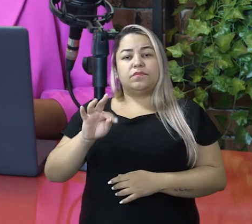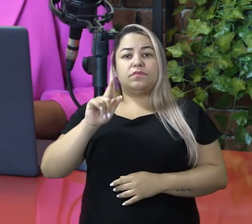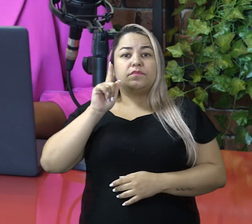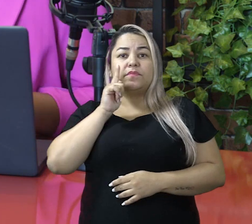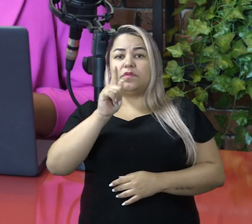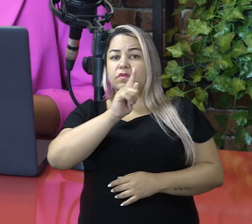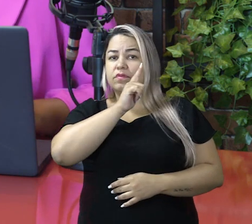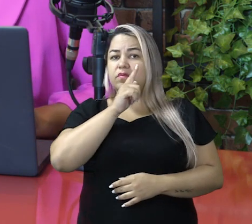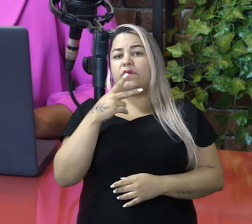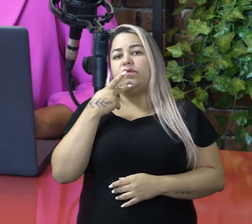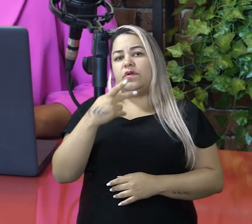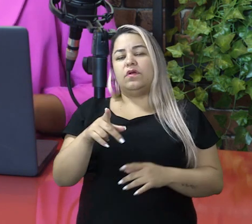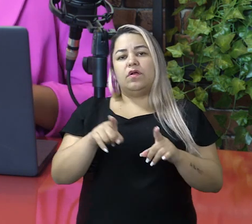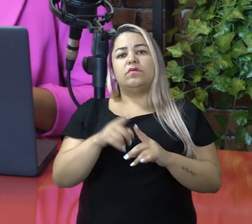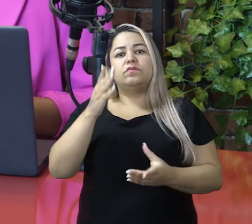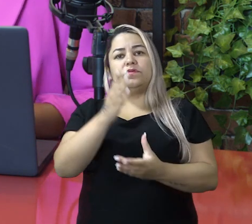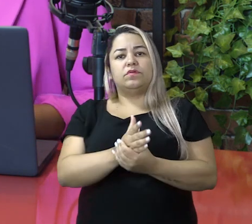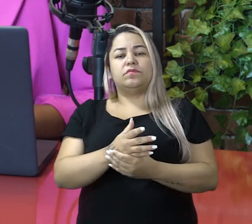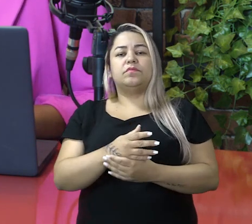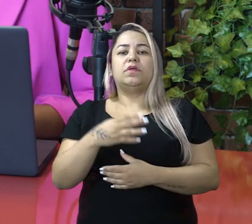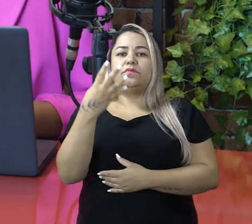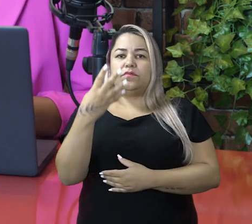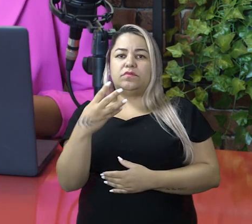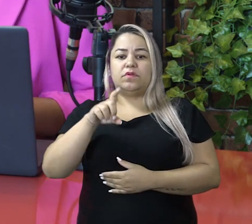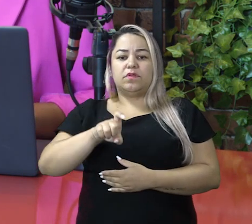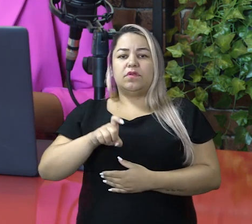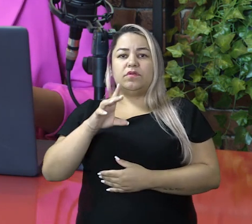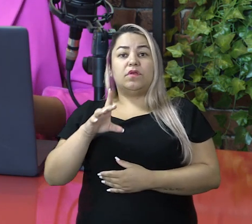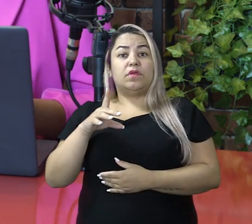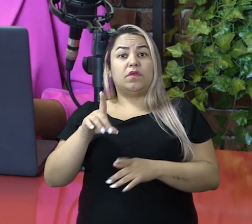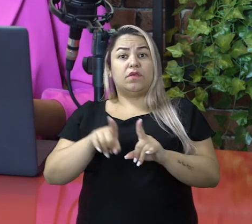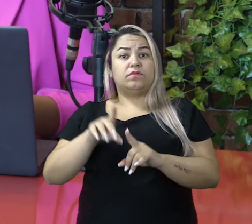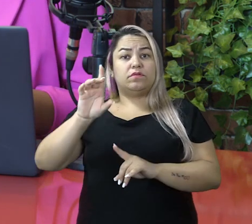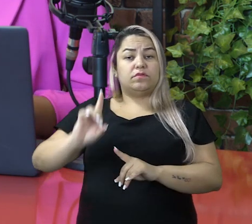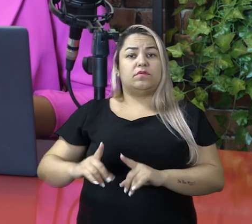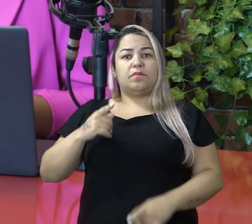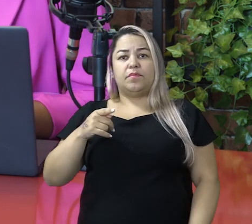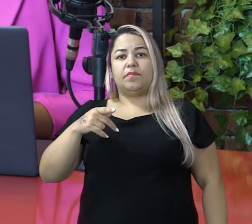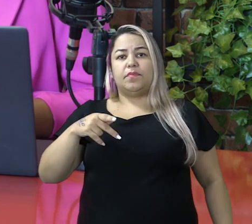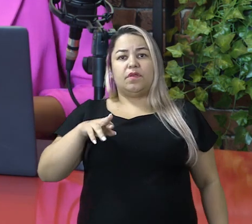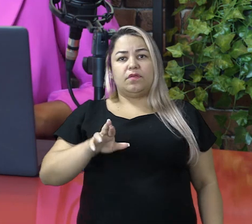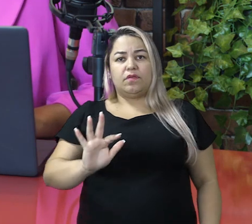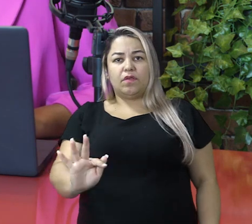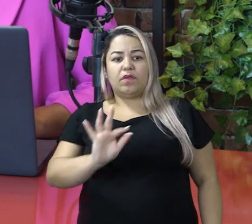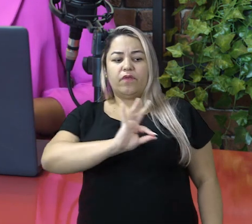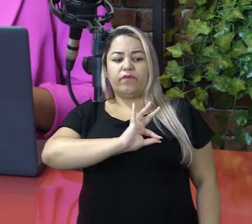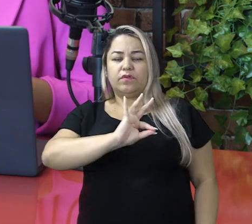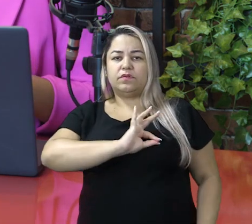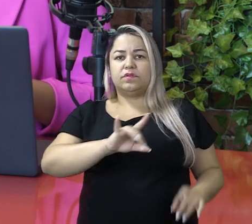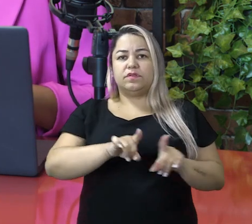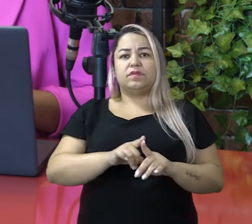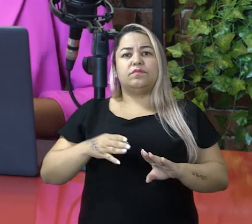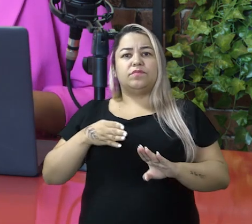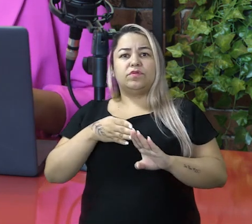do PT, Gleisi Hoffmann, comentou o indiciamento de mais 4 ex-diretores da Polícia Rodoviária Federal que